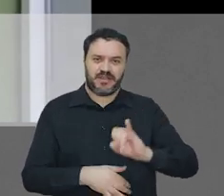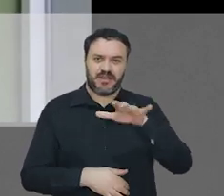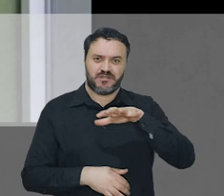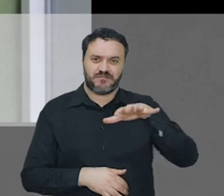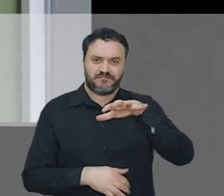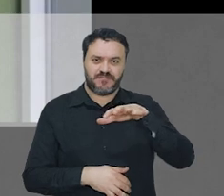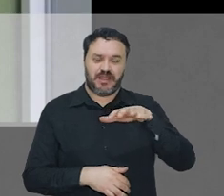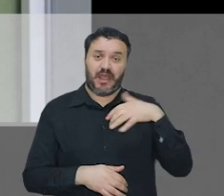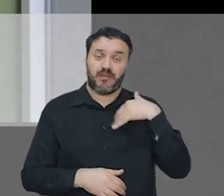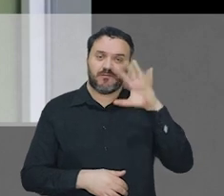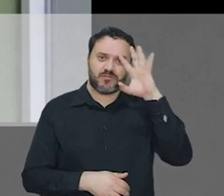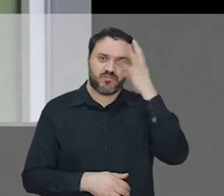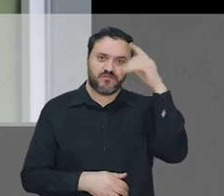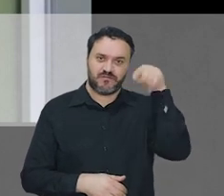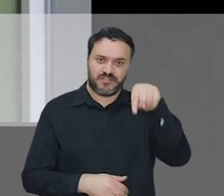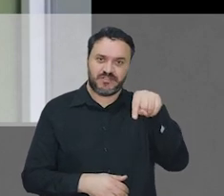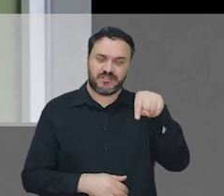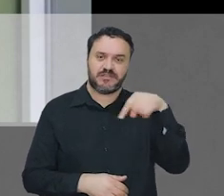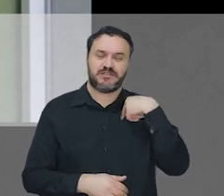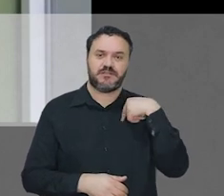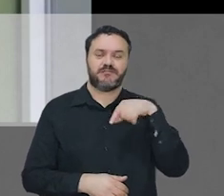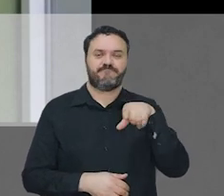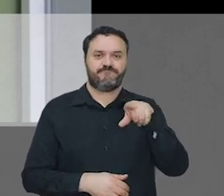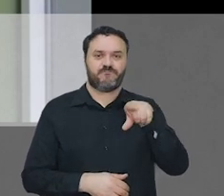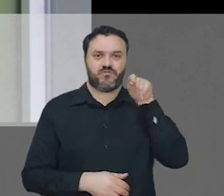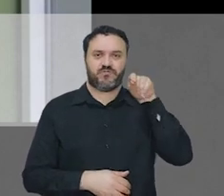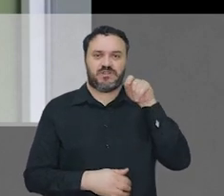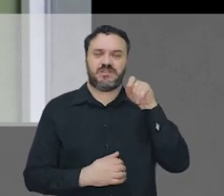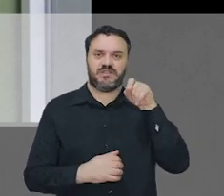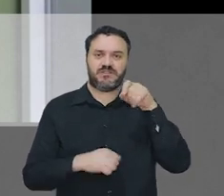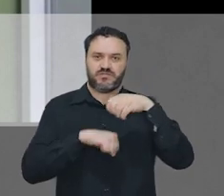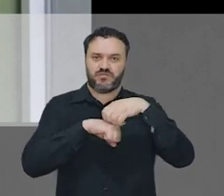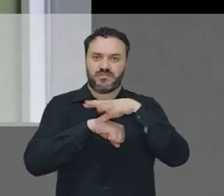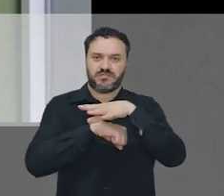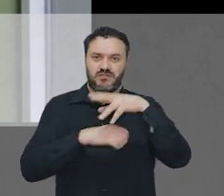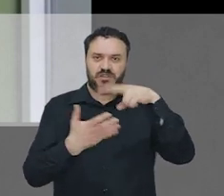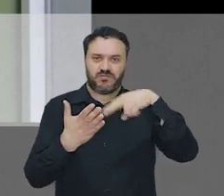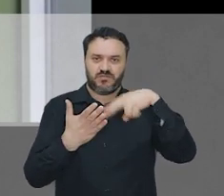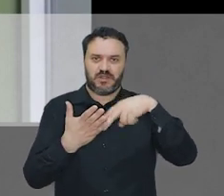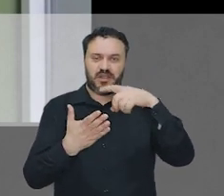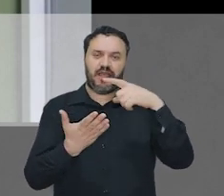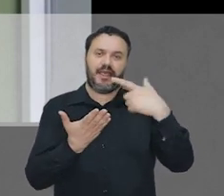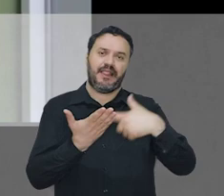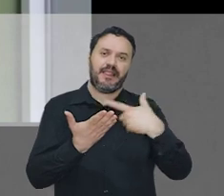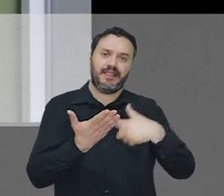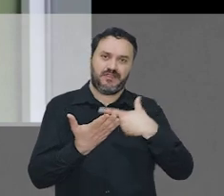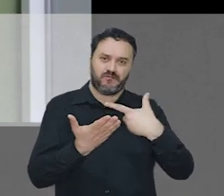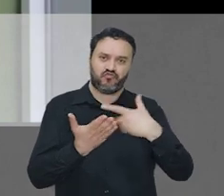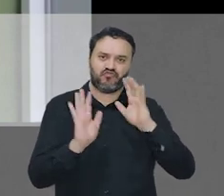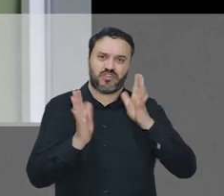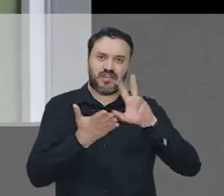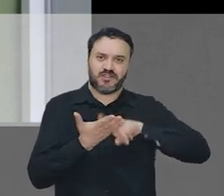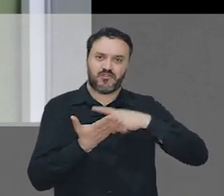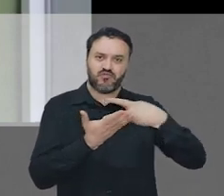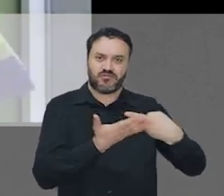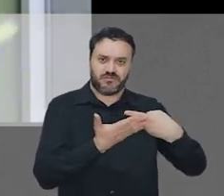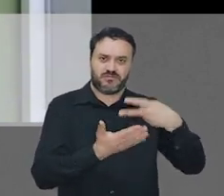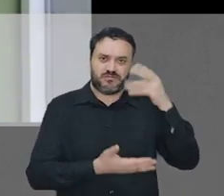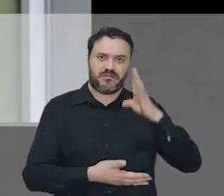decidi trazer para a sugestão de leitura um livro que foi traduzido no